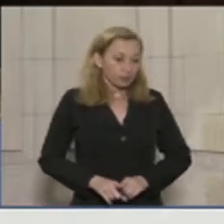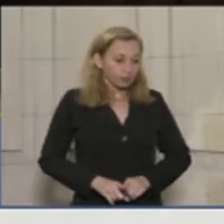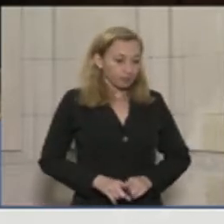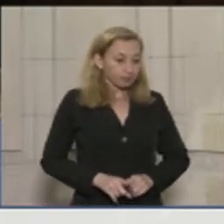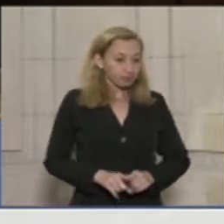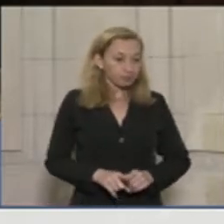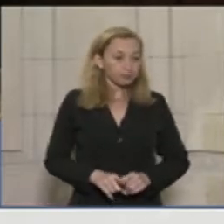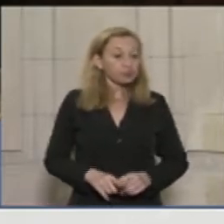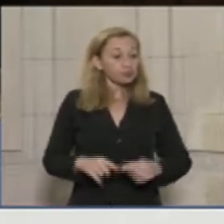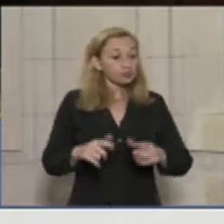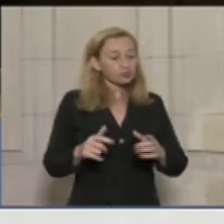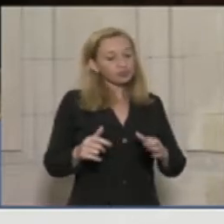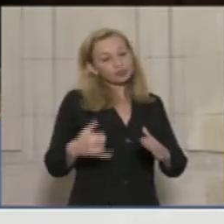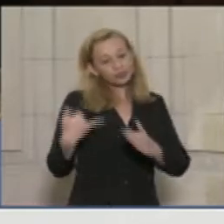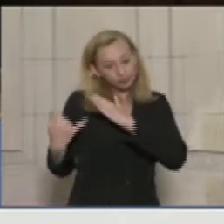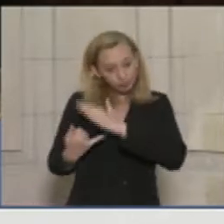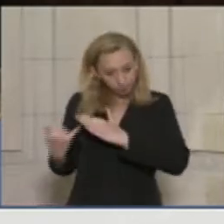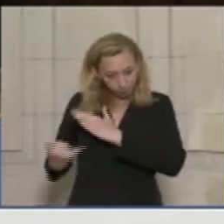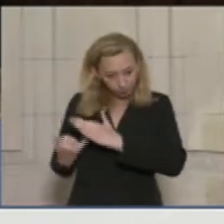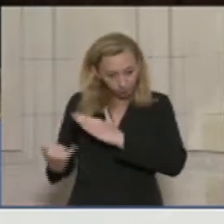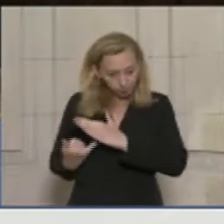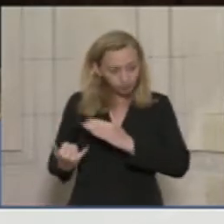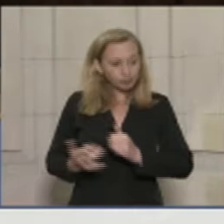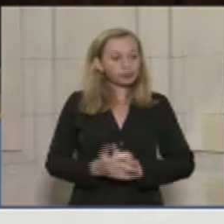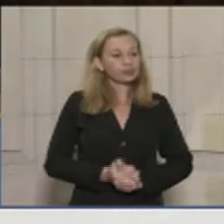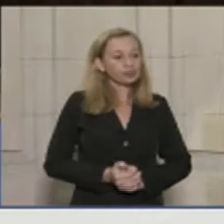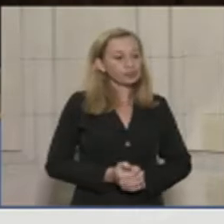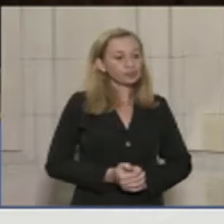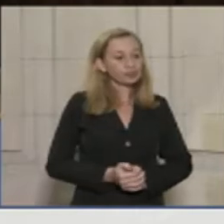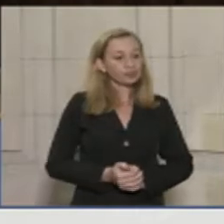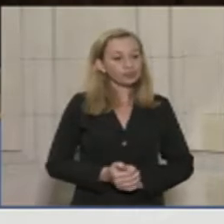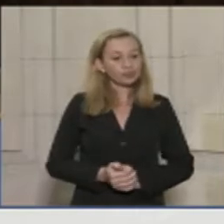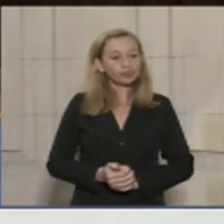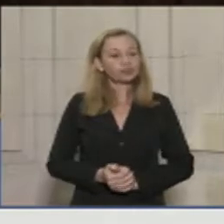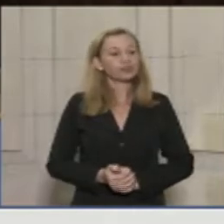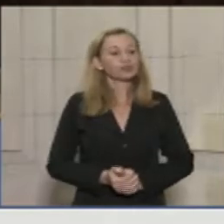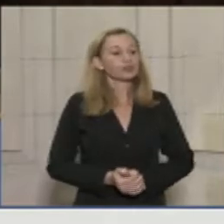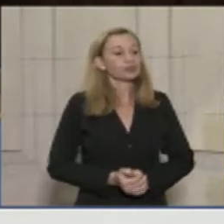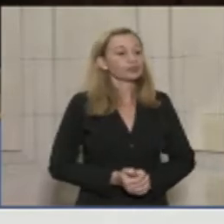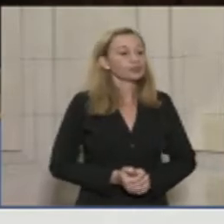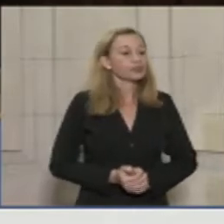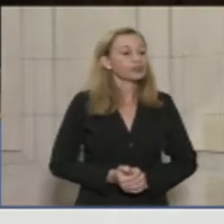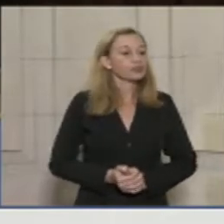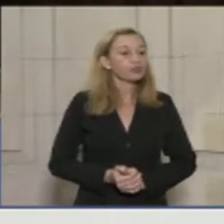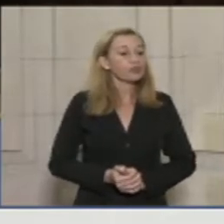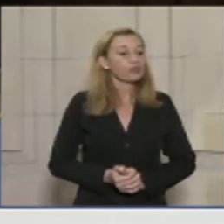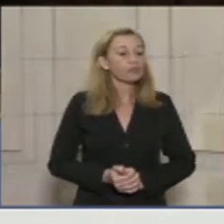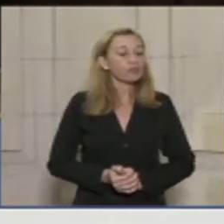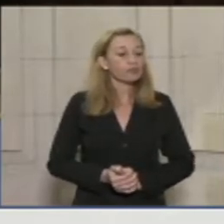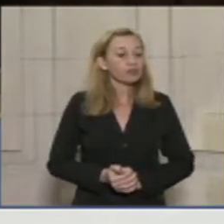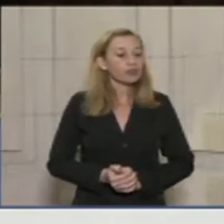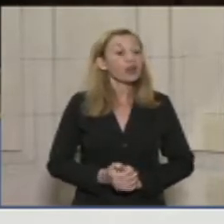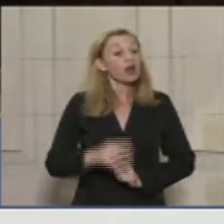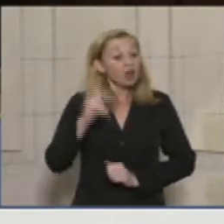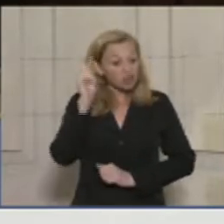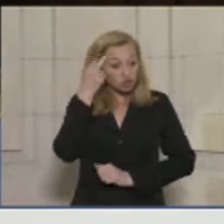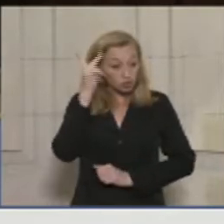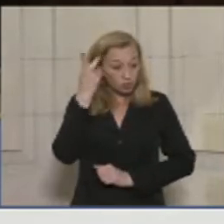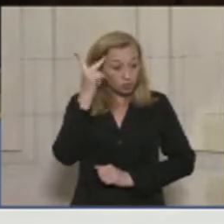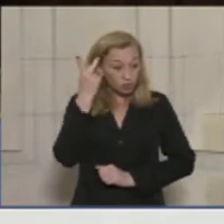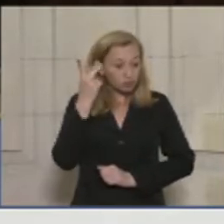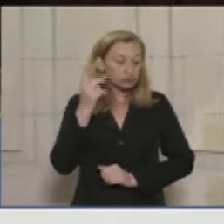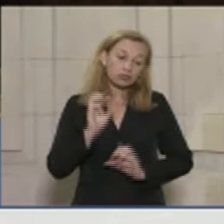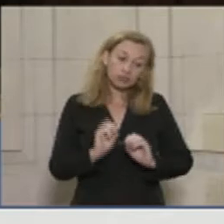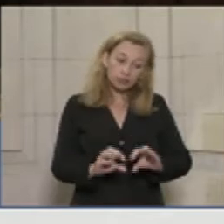educacional, esse patrimônio da arquitetura brasileira e fluminense, este patrimônio da história da educação